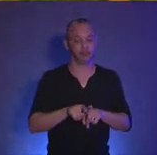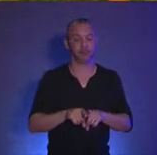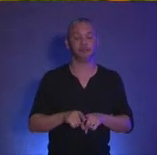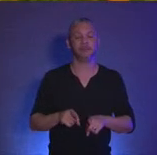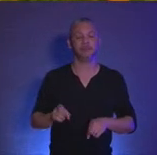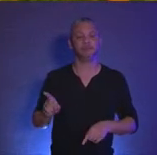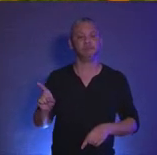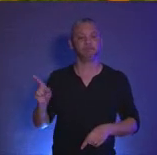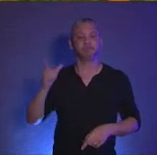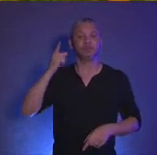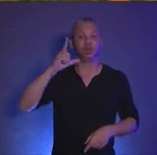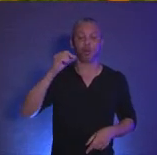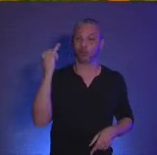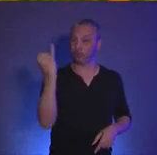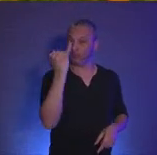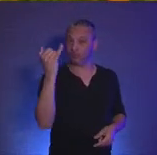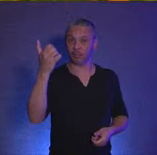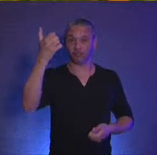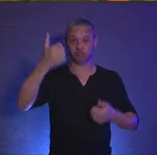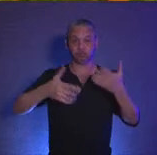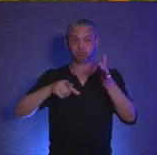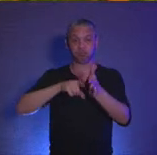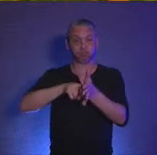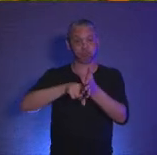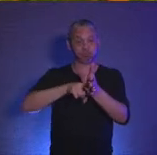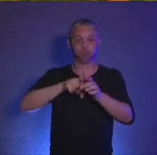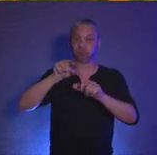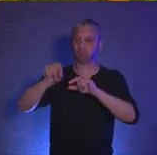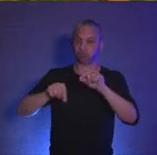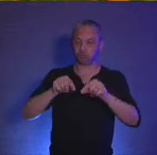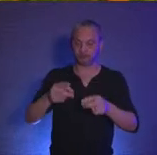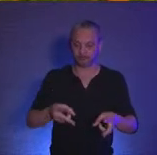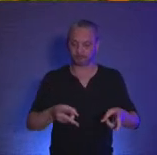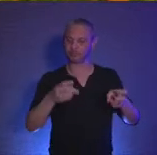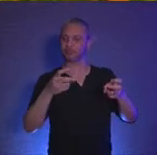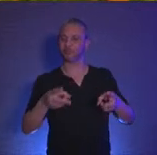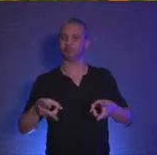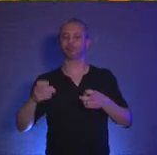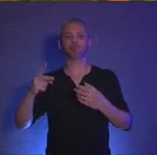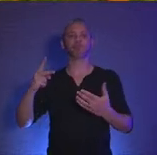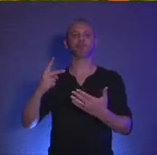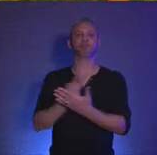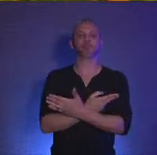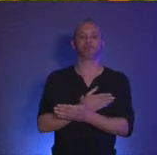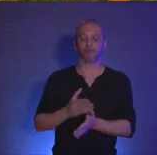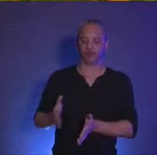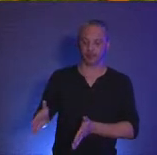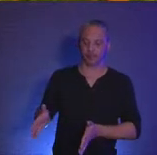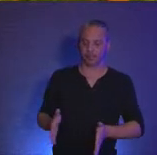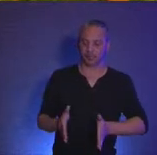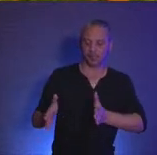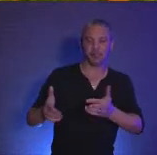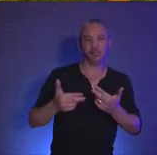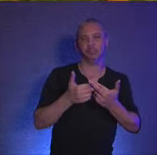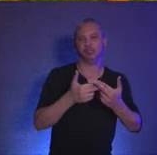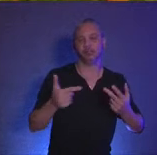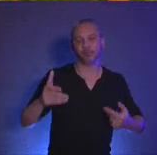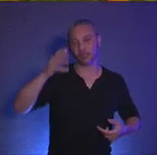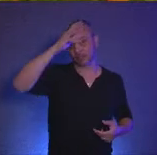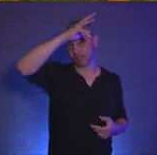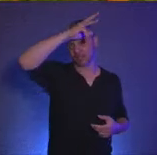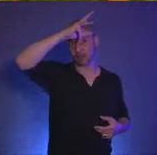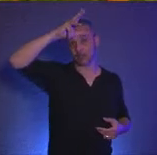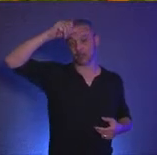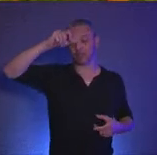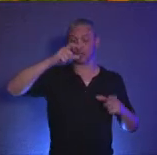E outro ponto que a gente conseguiu analisar foi identificar a situação dos rios, dos recursos hídricos da Amazônia nas